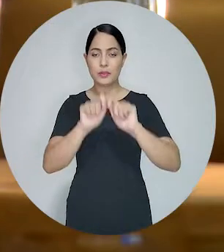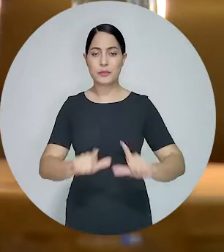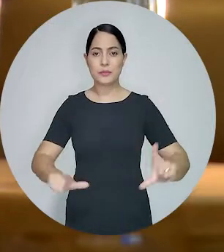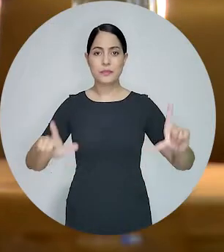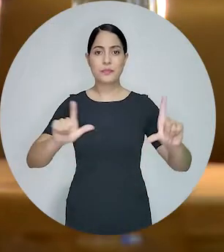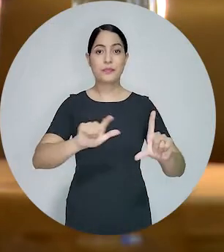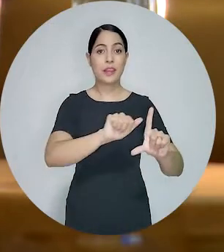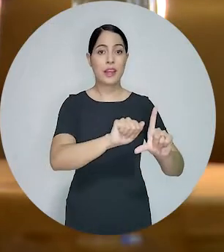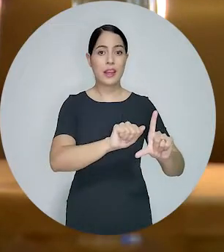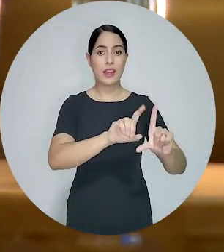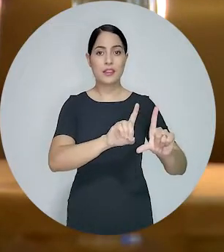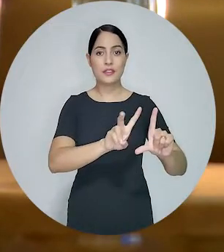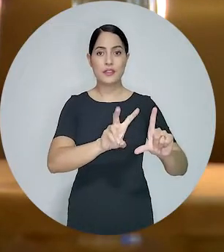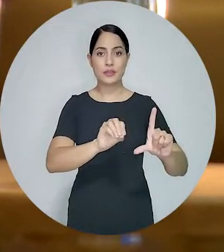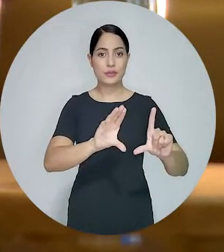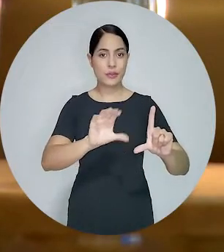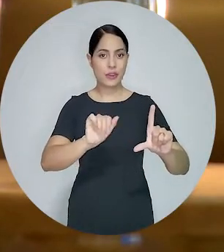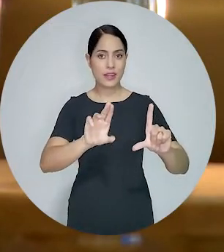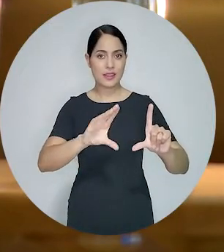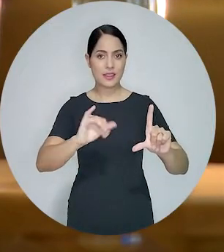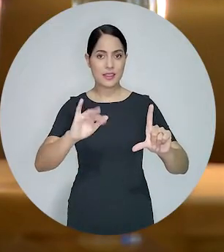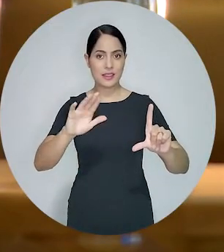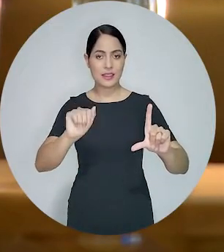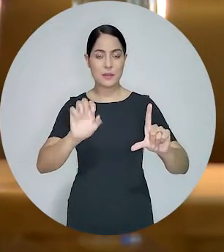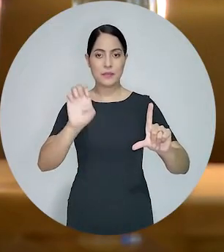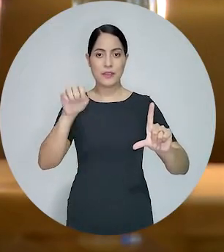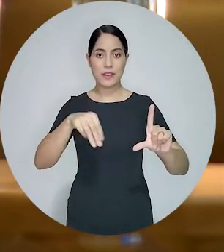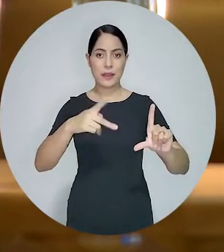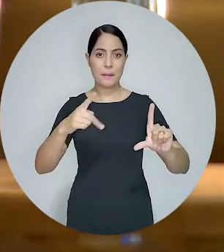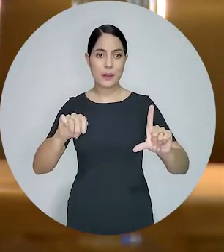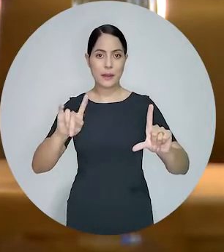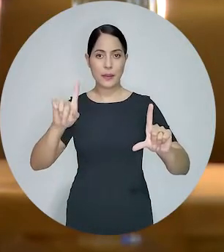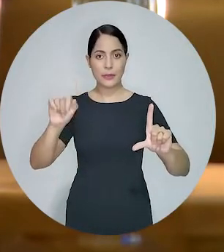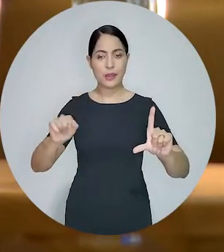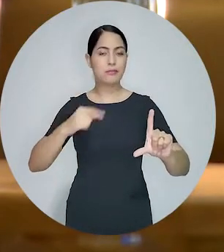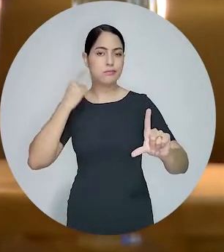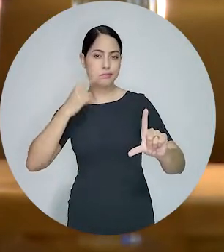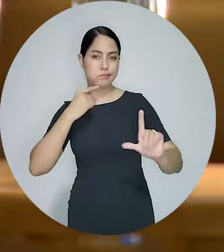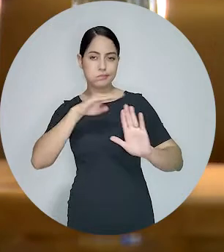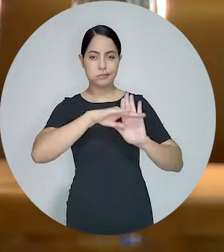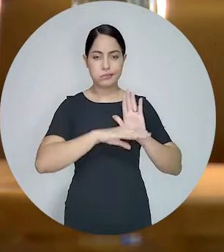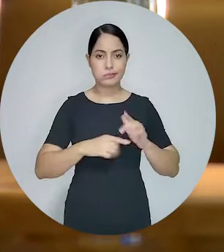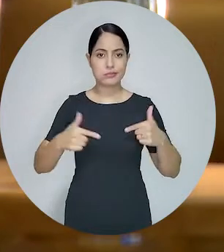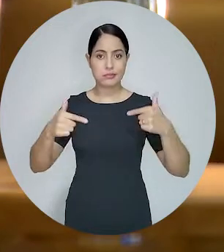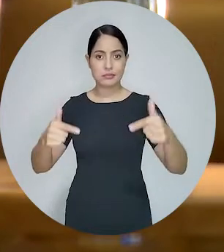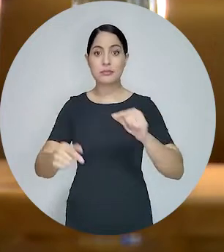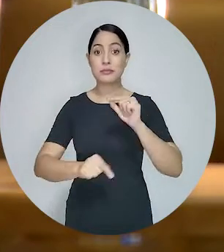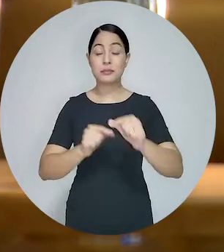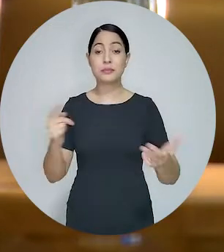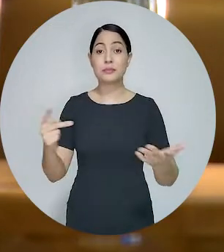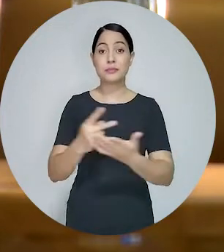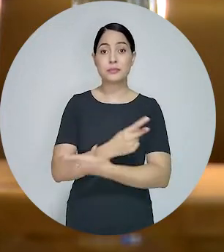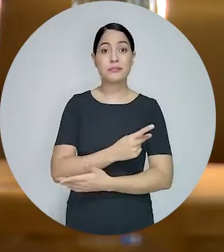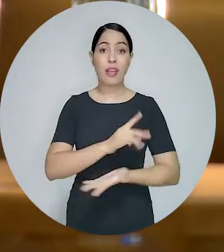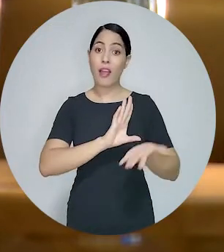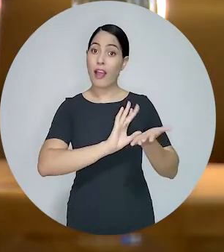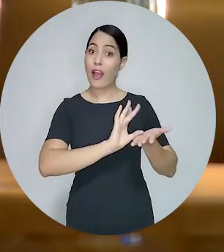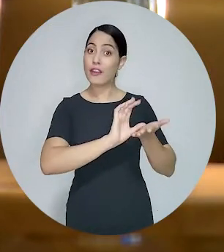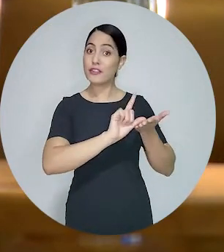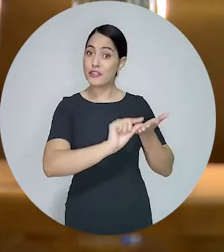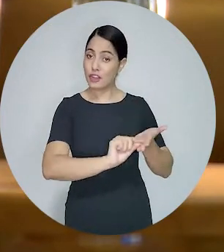No quadro Advocacia em Pauta de hoje, você vai conferir os principais artigos da Ordem dos Advogados do Brasil que